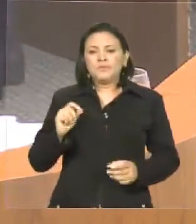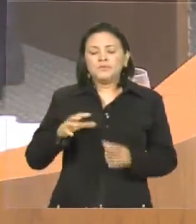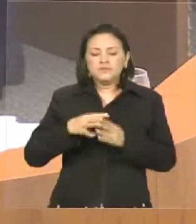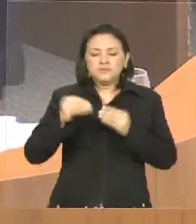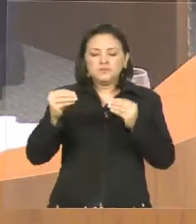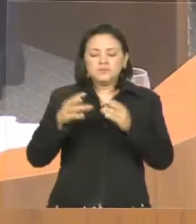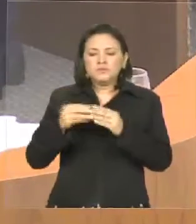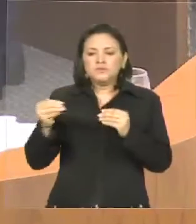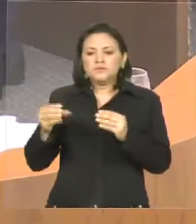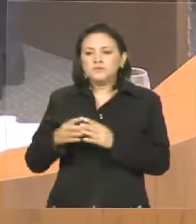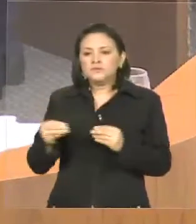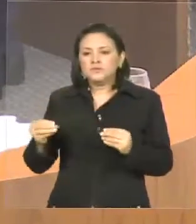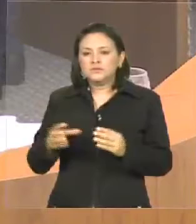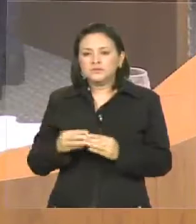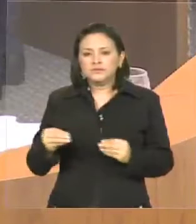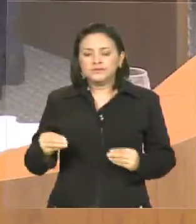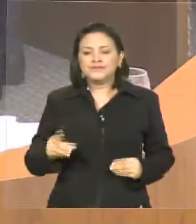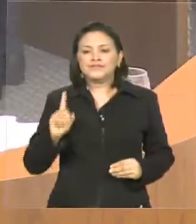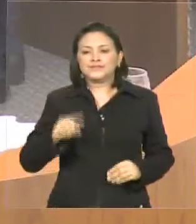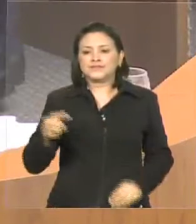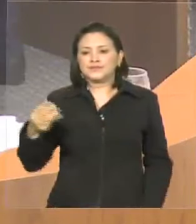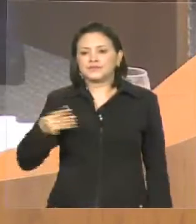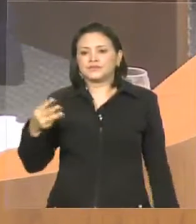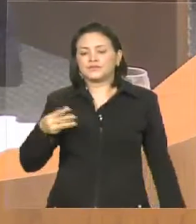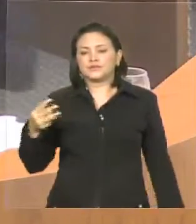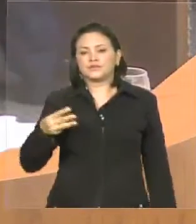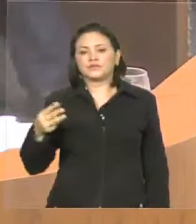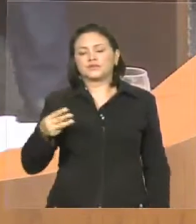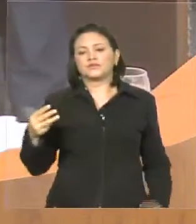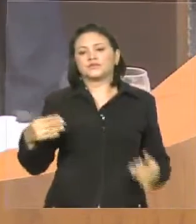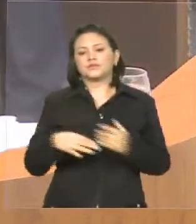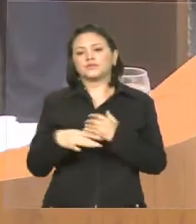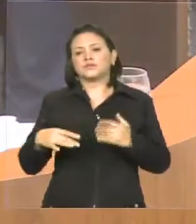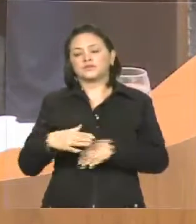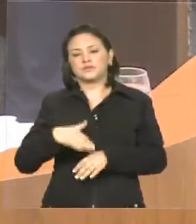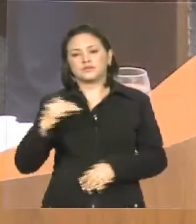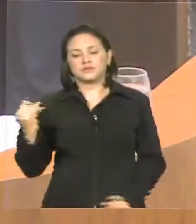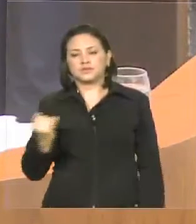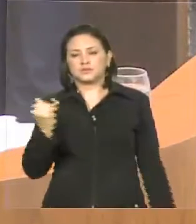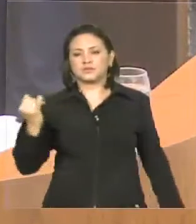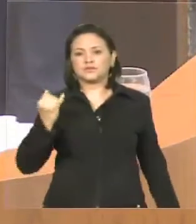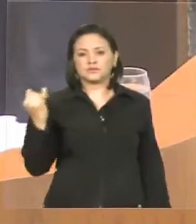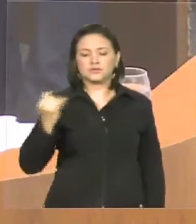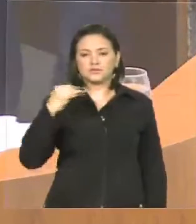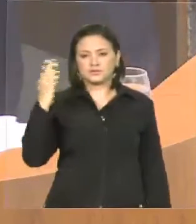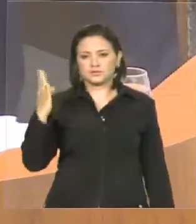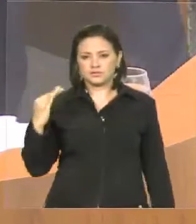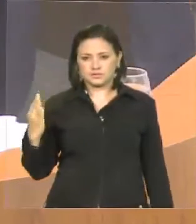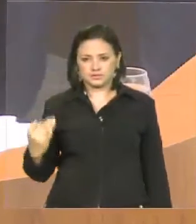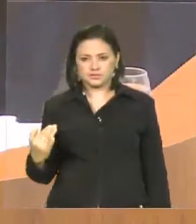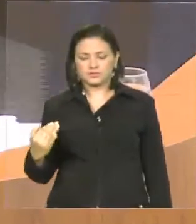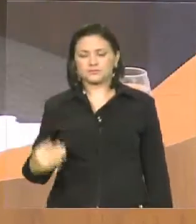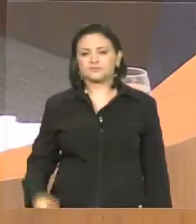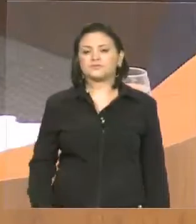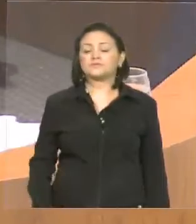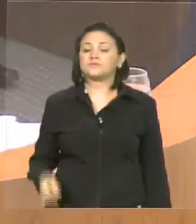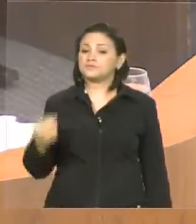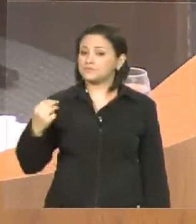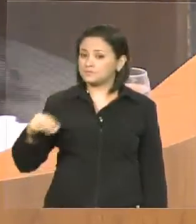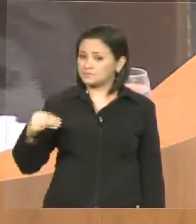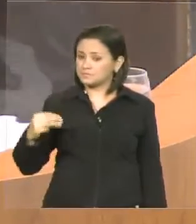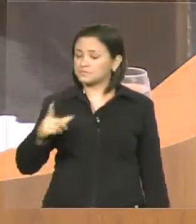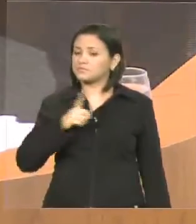naquela época a terceira cidade em importância do Brasil. O Maranhão, que tem suas